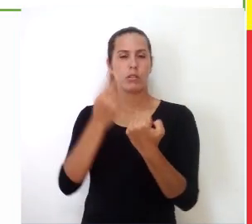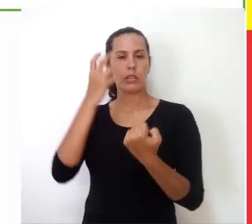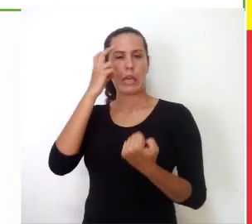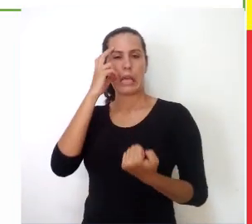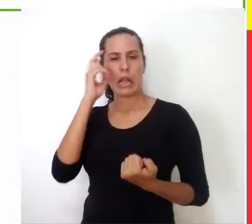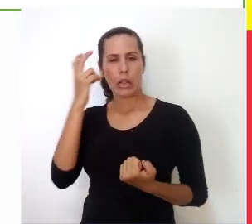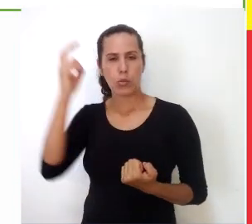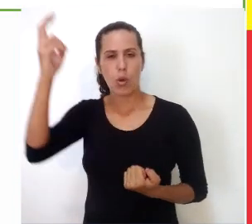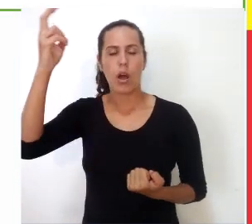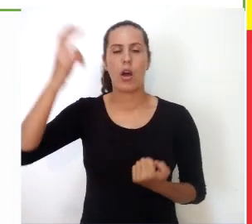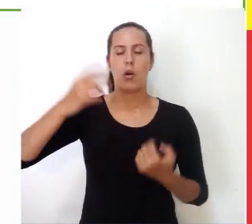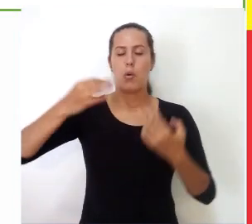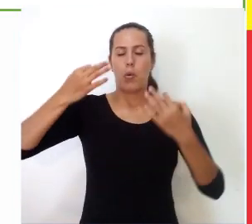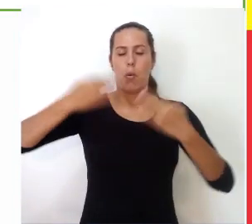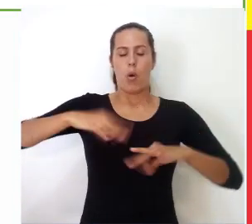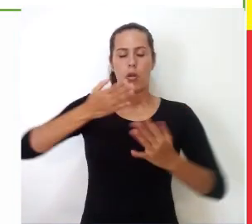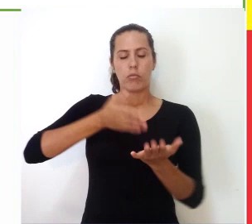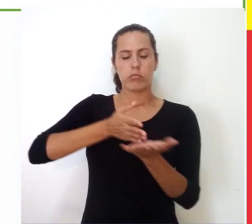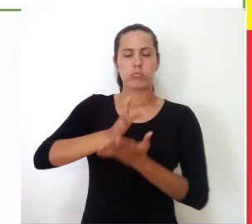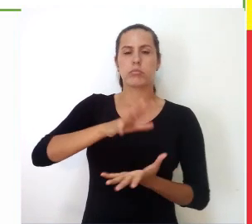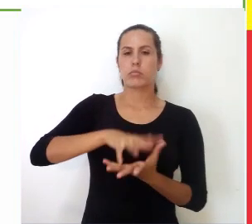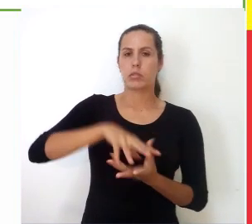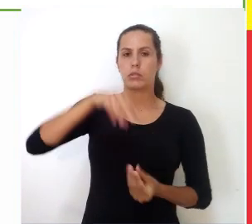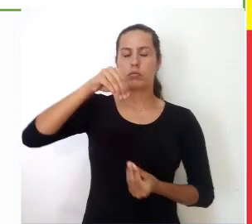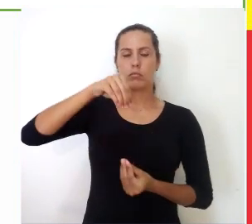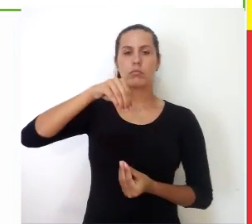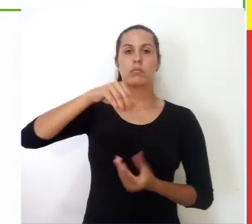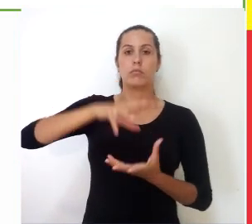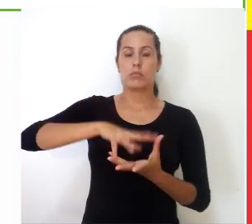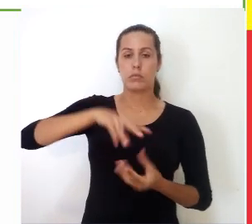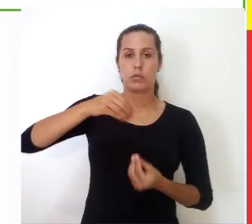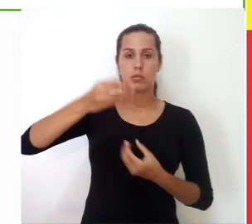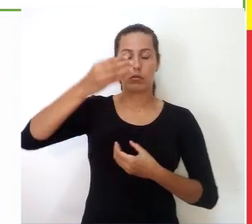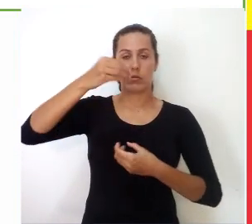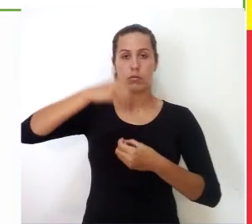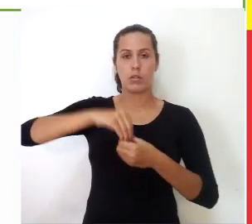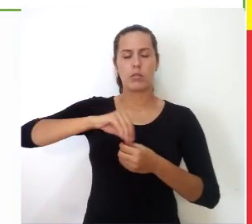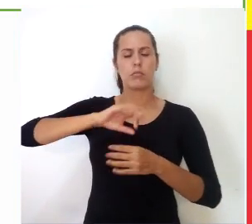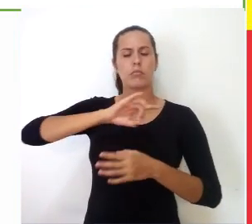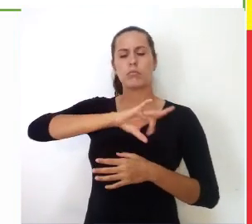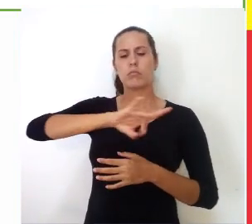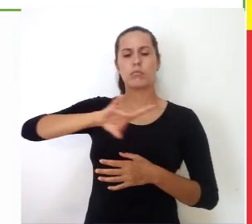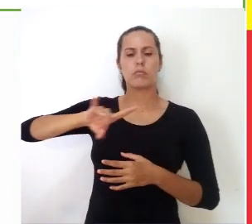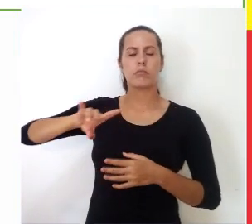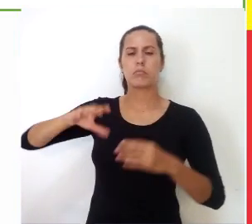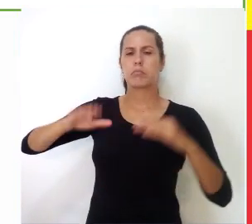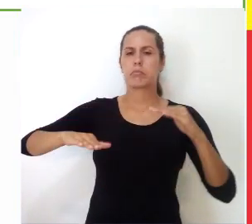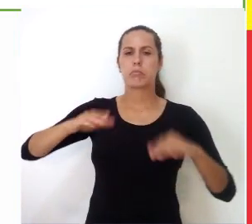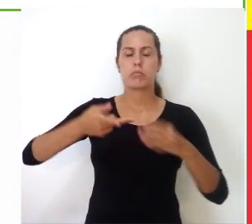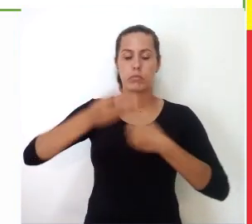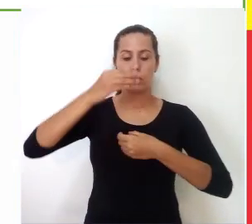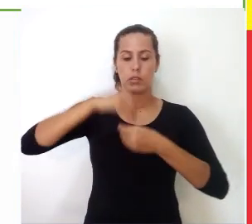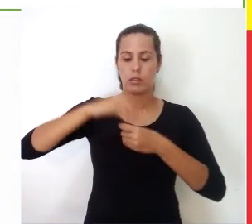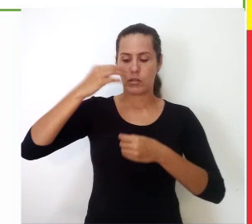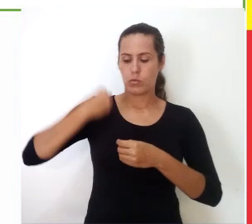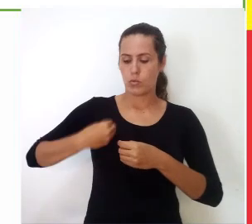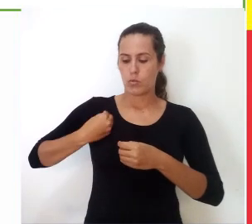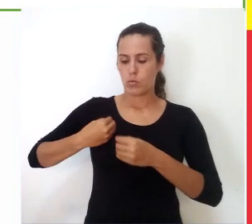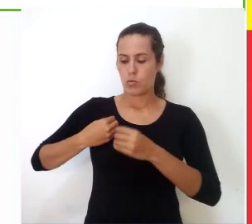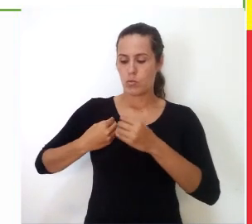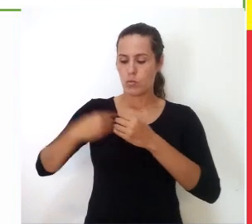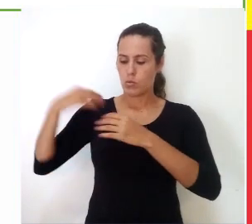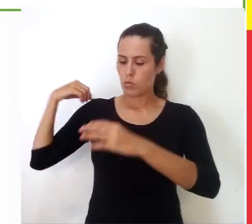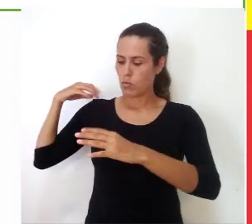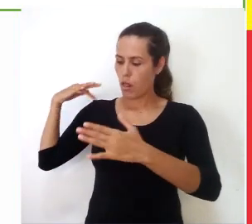morais e espirituais, de escala sem precedentes em toda a história da humanidade. A questão